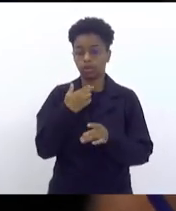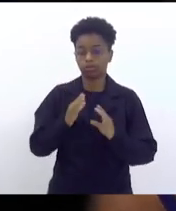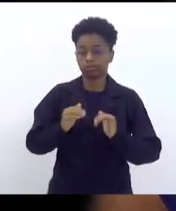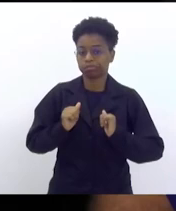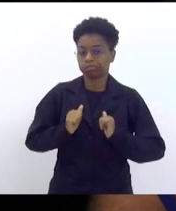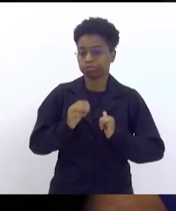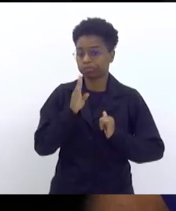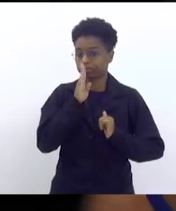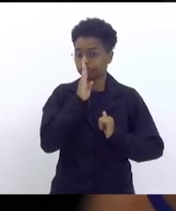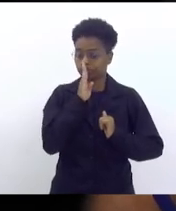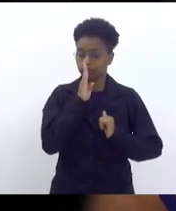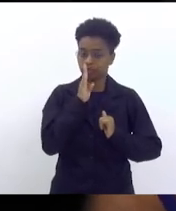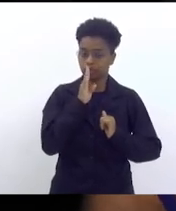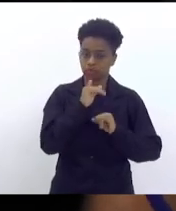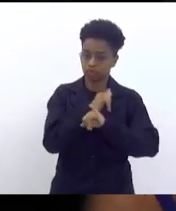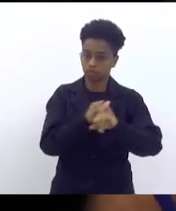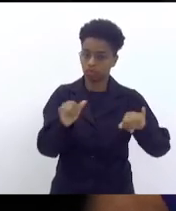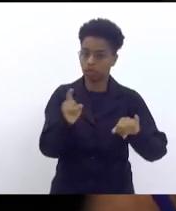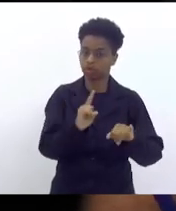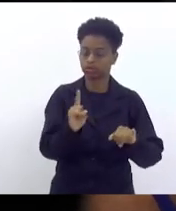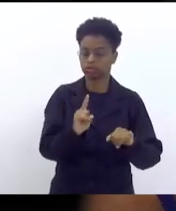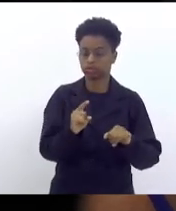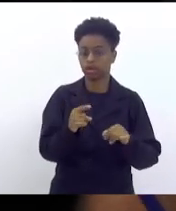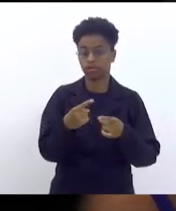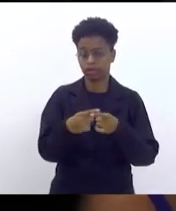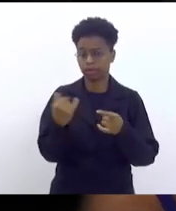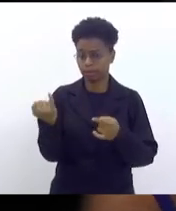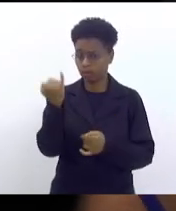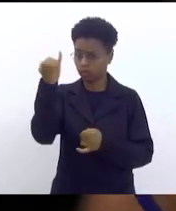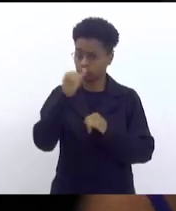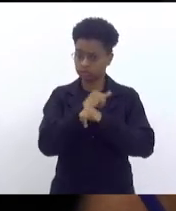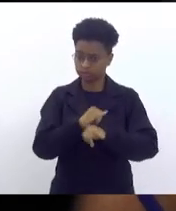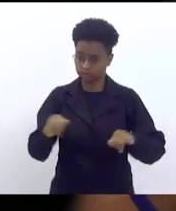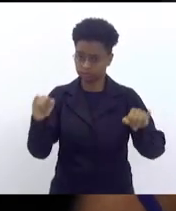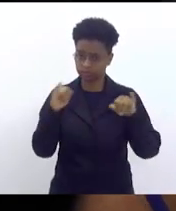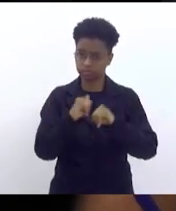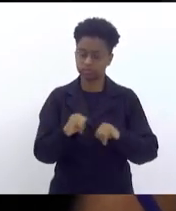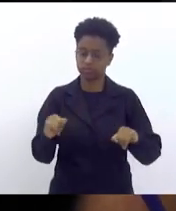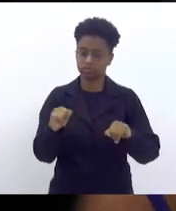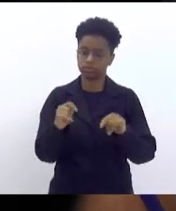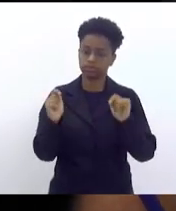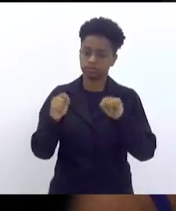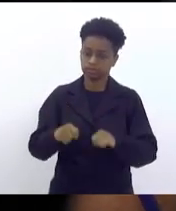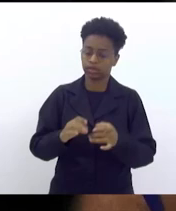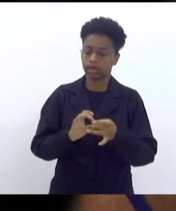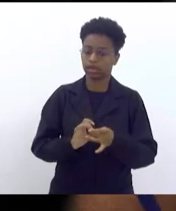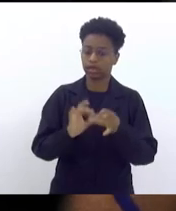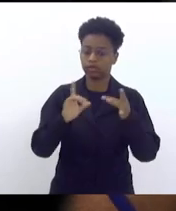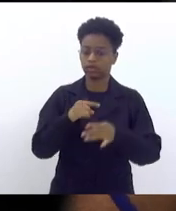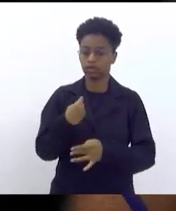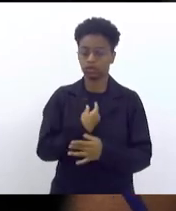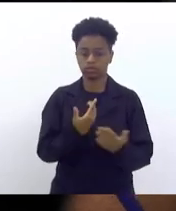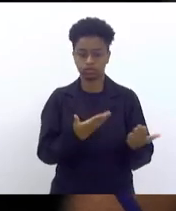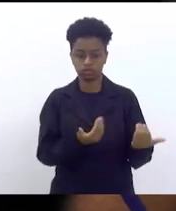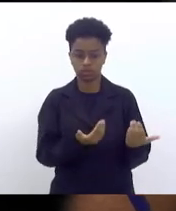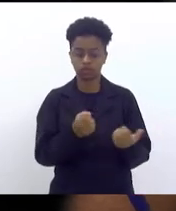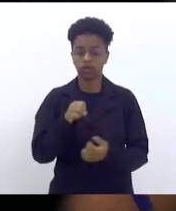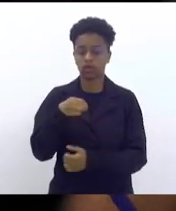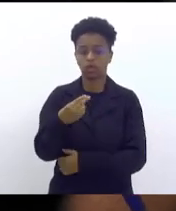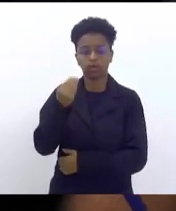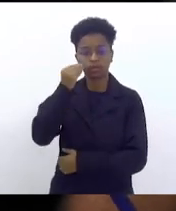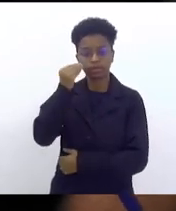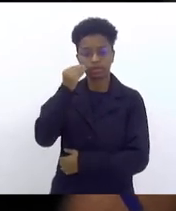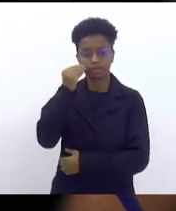é essa que é extremamente importante para poder me livrar o nosso jovens ou tentar